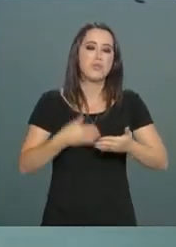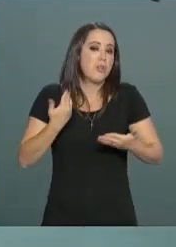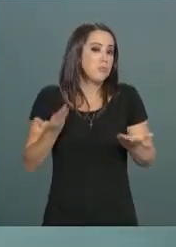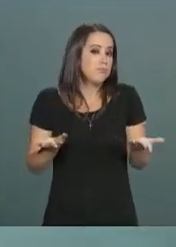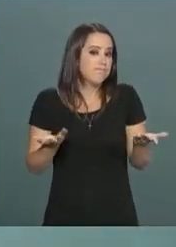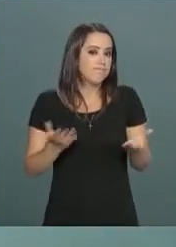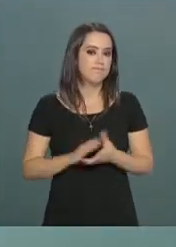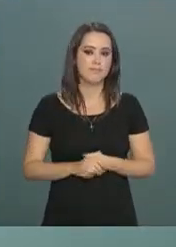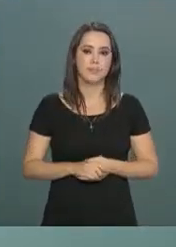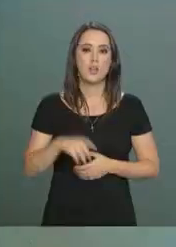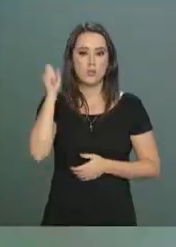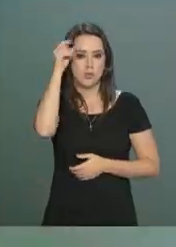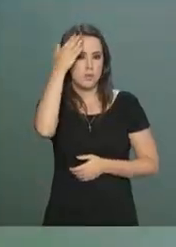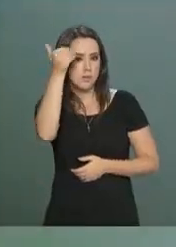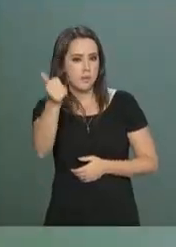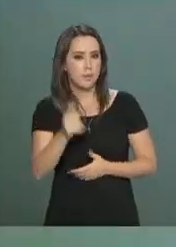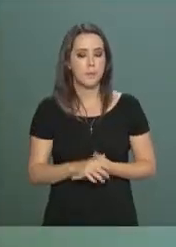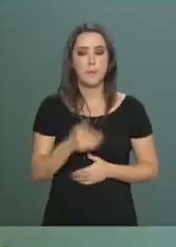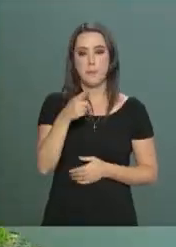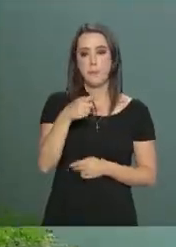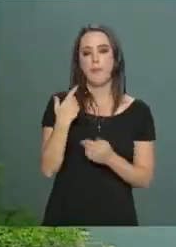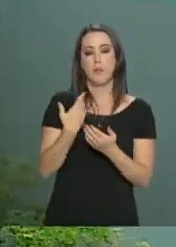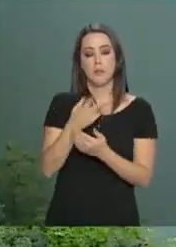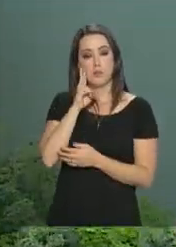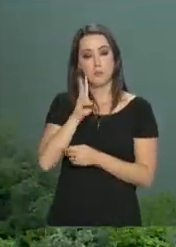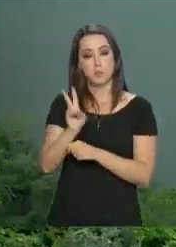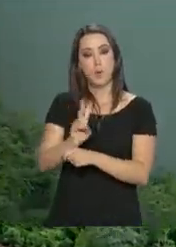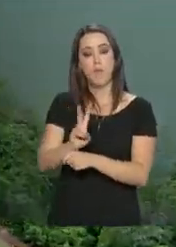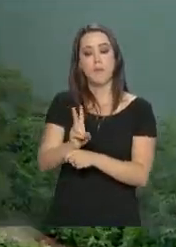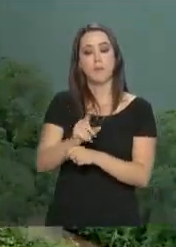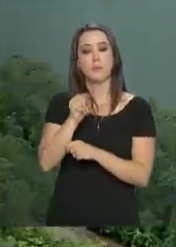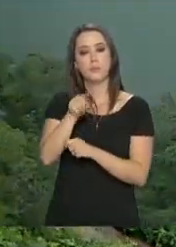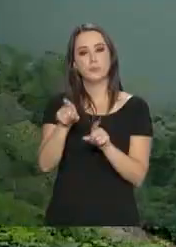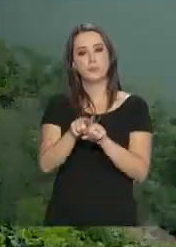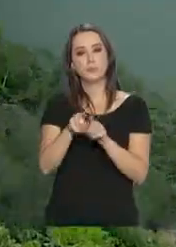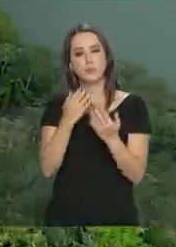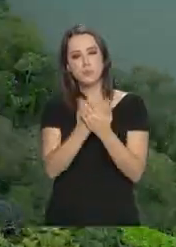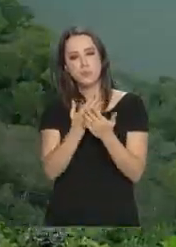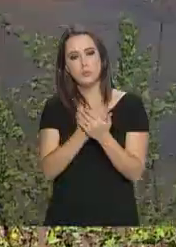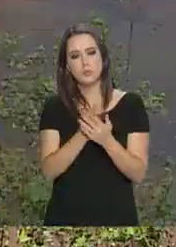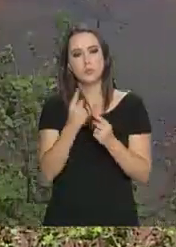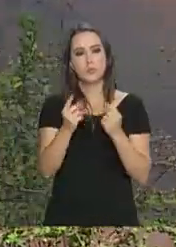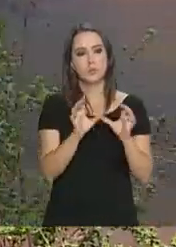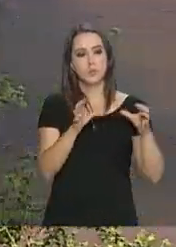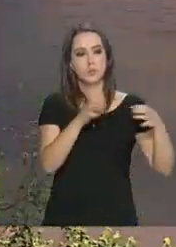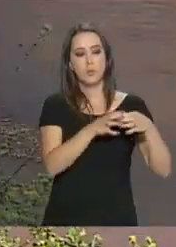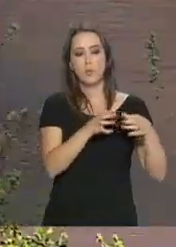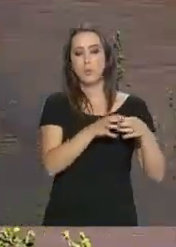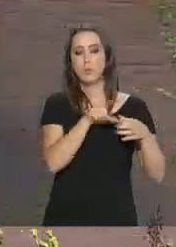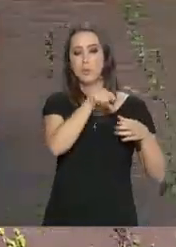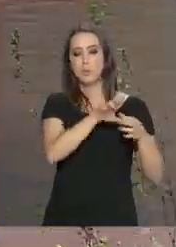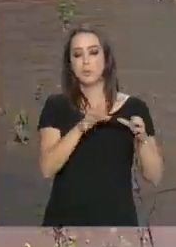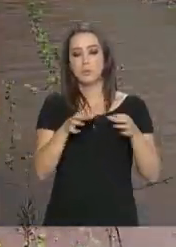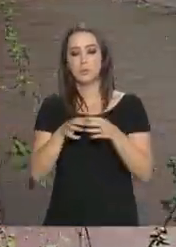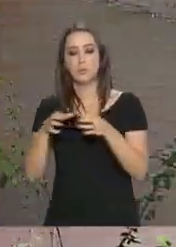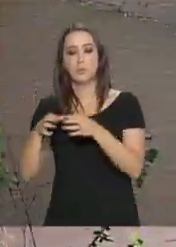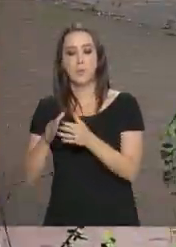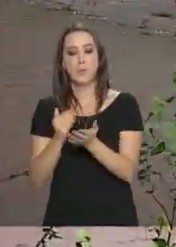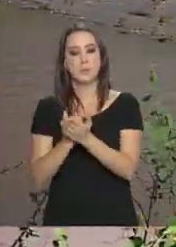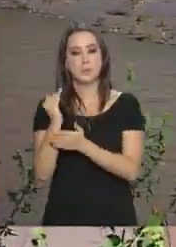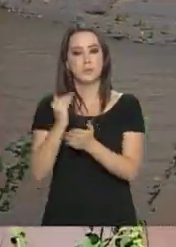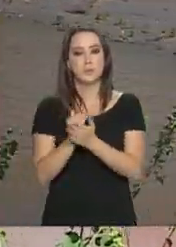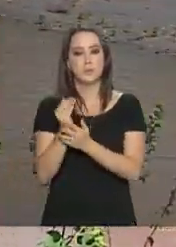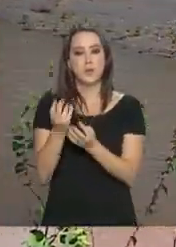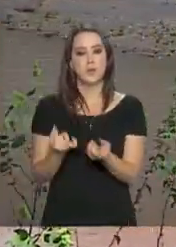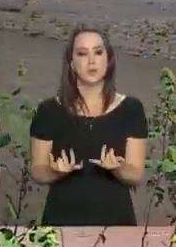dos programas de recuperação é avaliada pelas câmaras técnicas do Comitê Interfederativo. É o caso da revegetação inicial